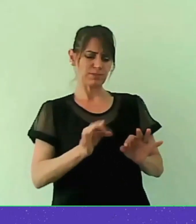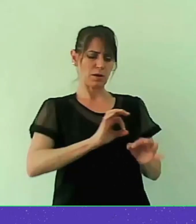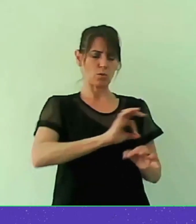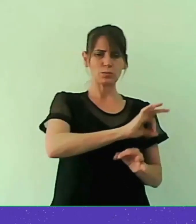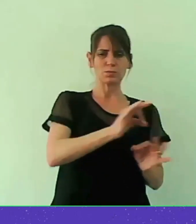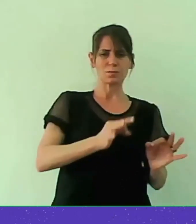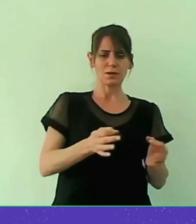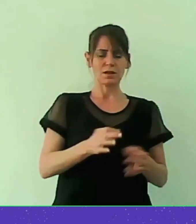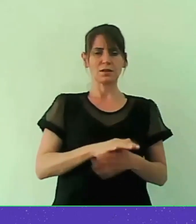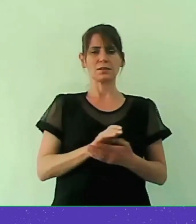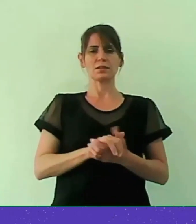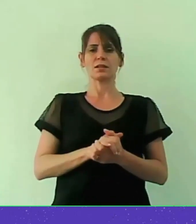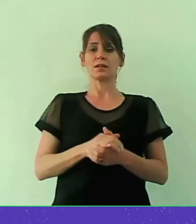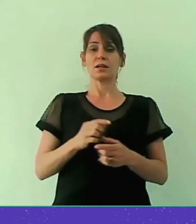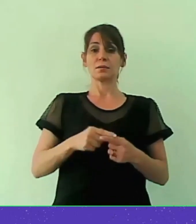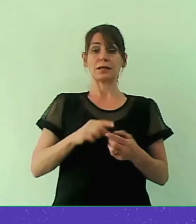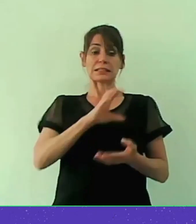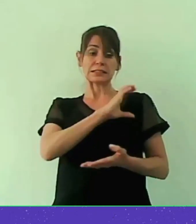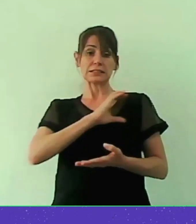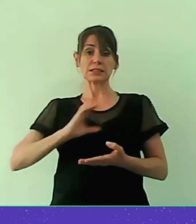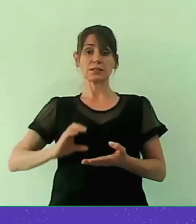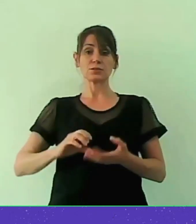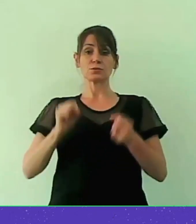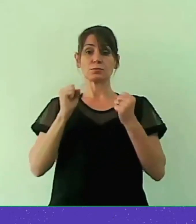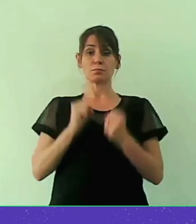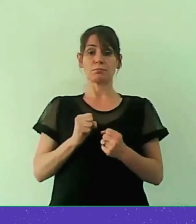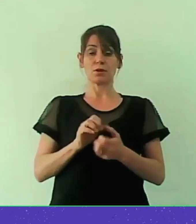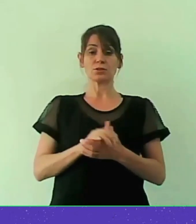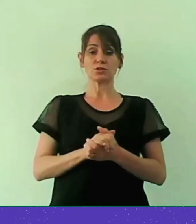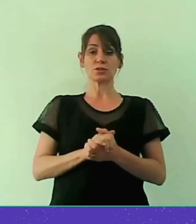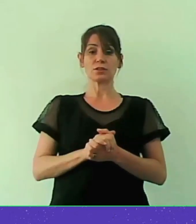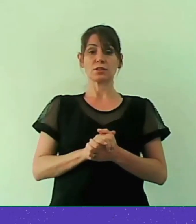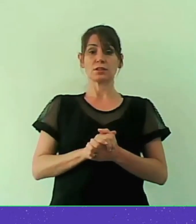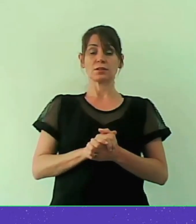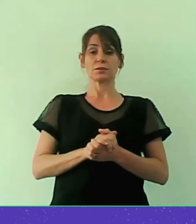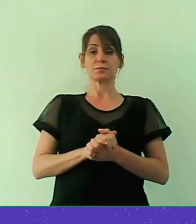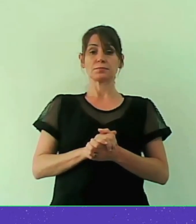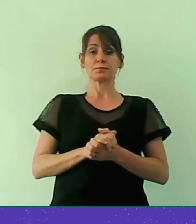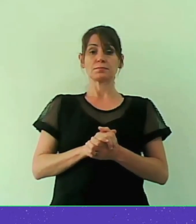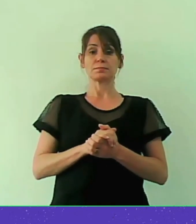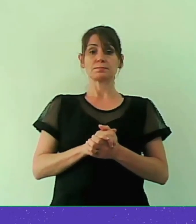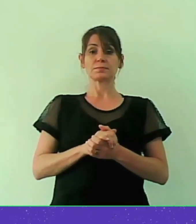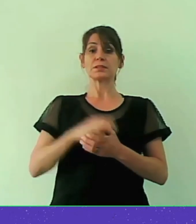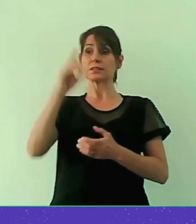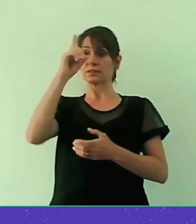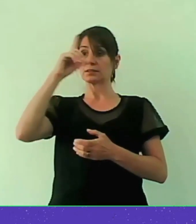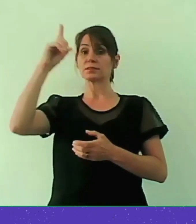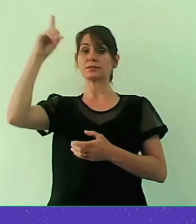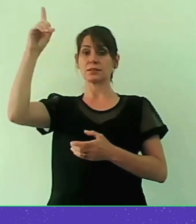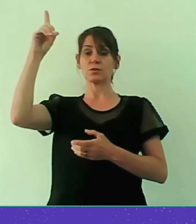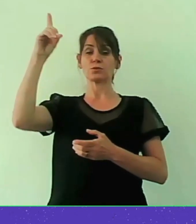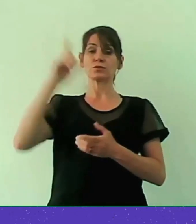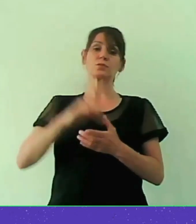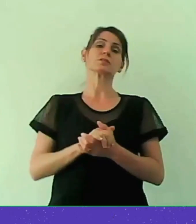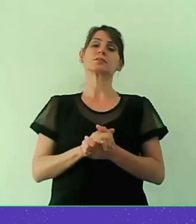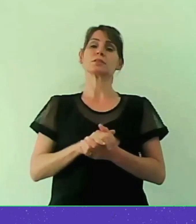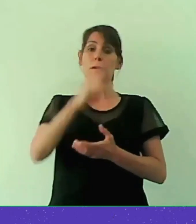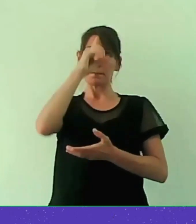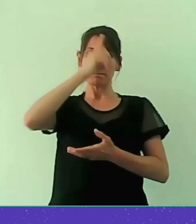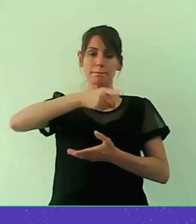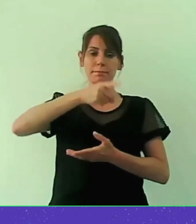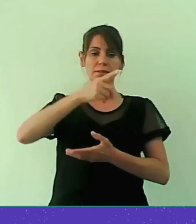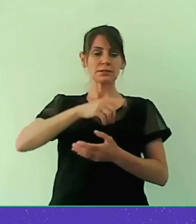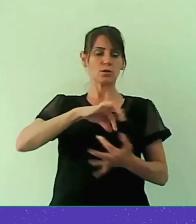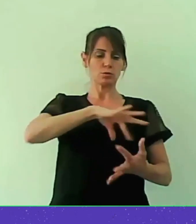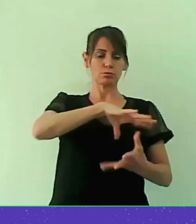possa encabeçar todas as coisas, e Deus encabeçar, sendo seu cabeça, e colocar todas